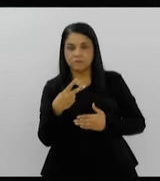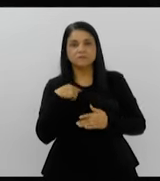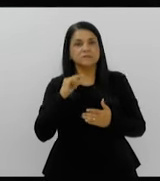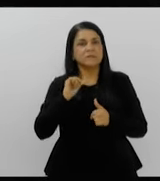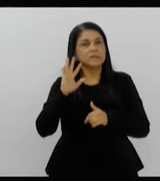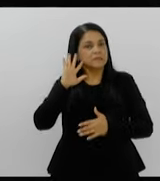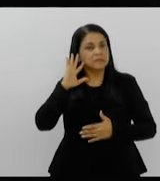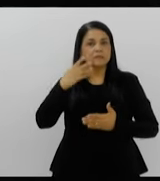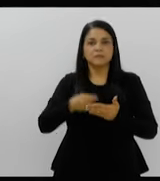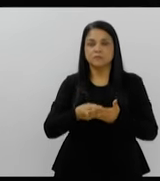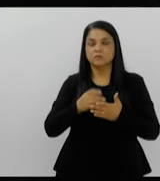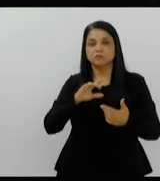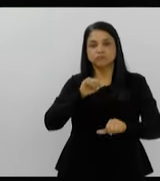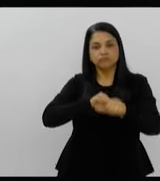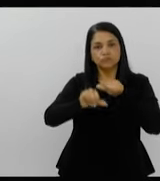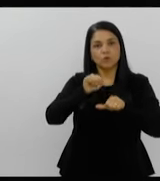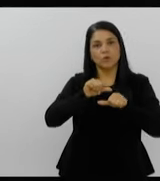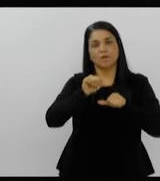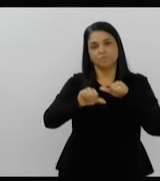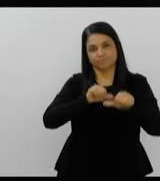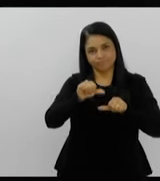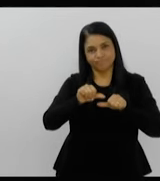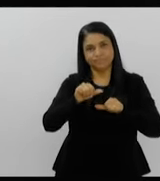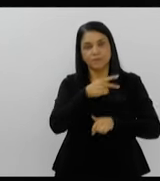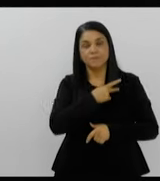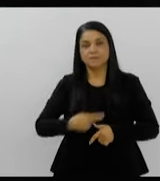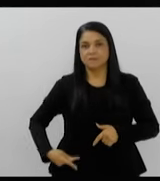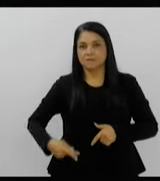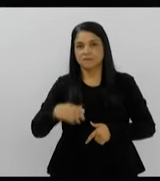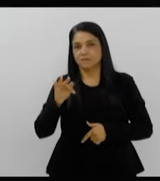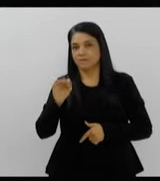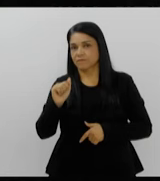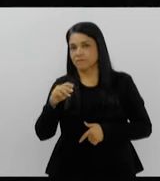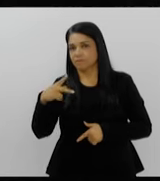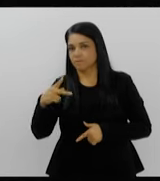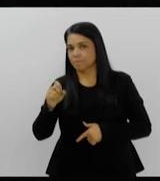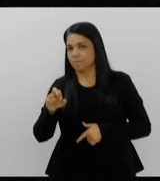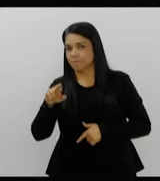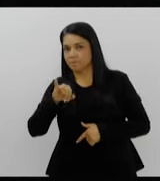a presidência da FAPERJ por um